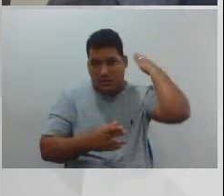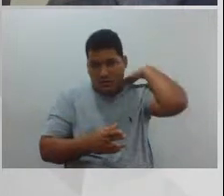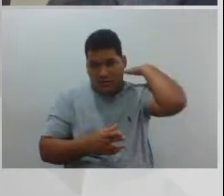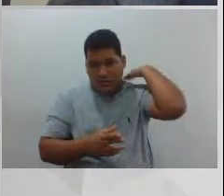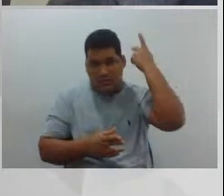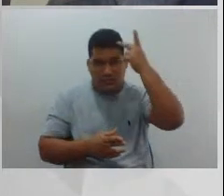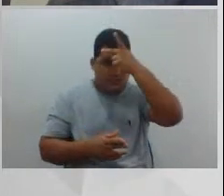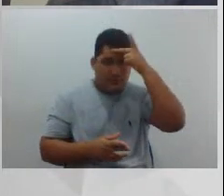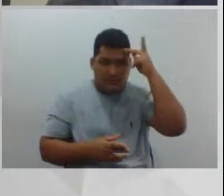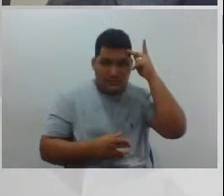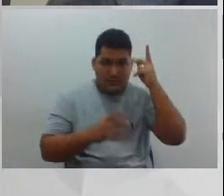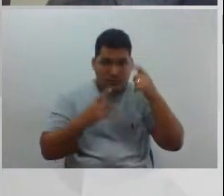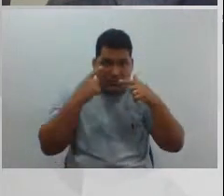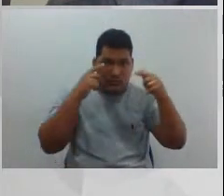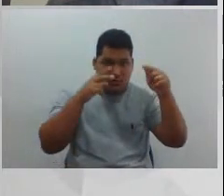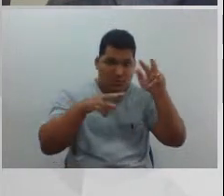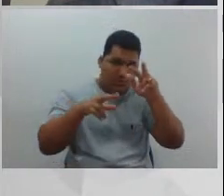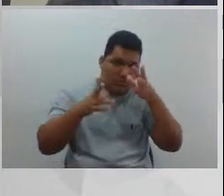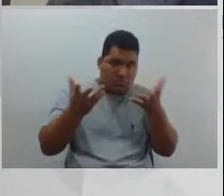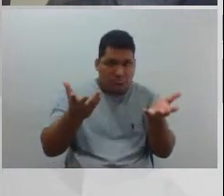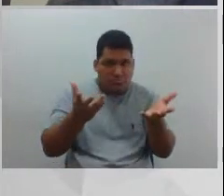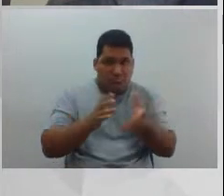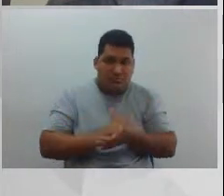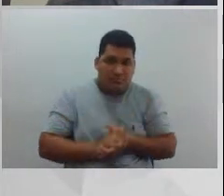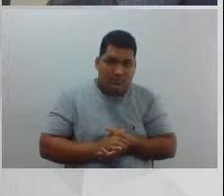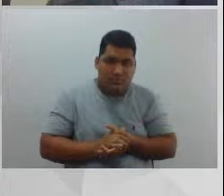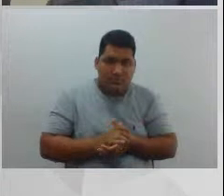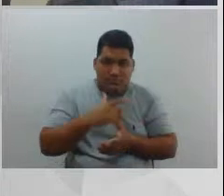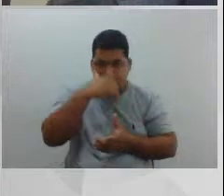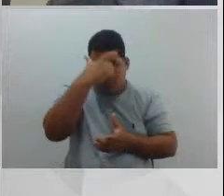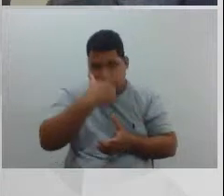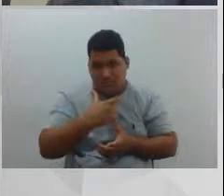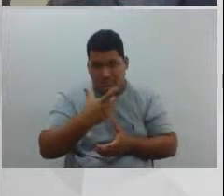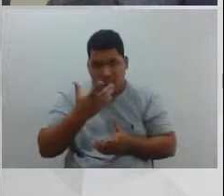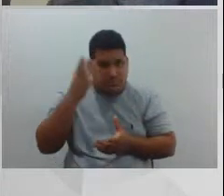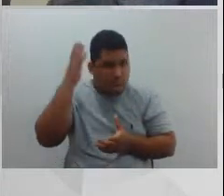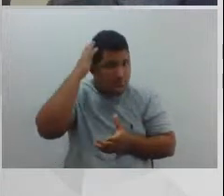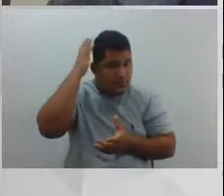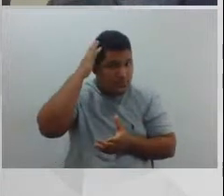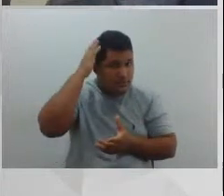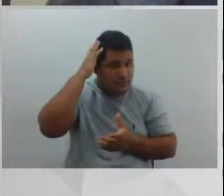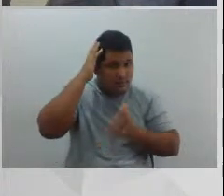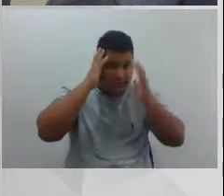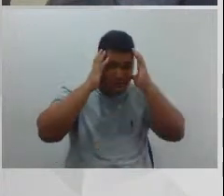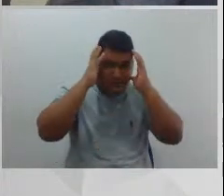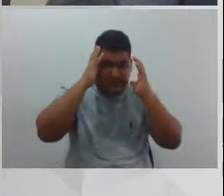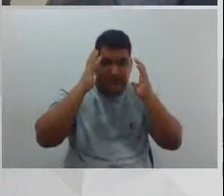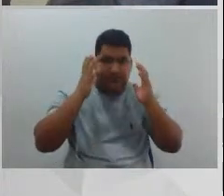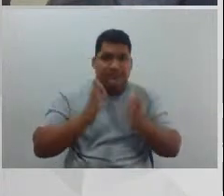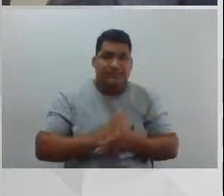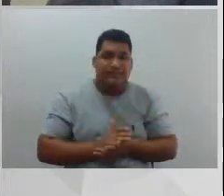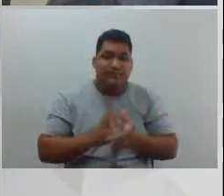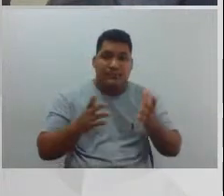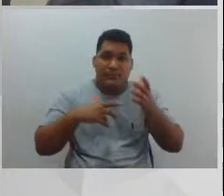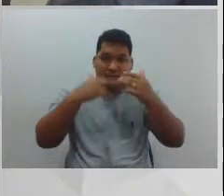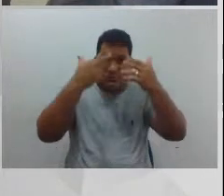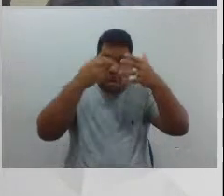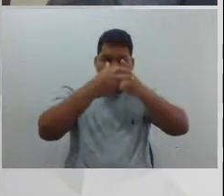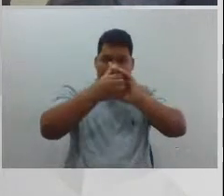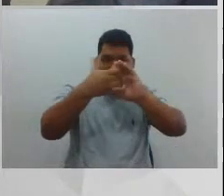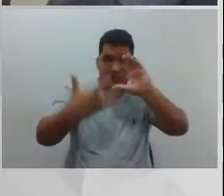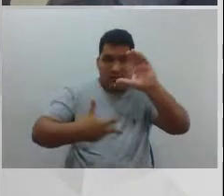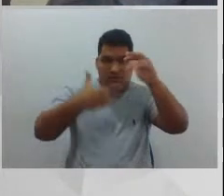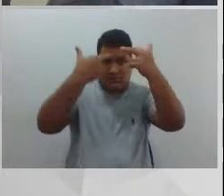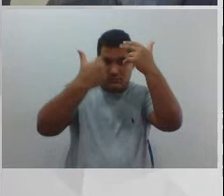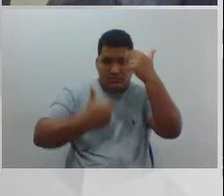e aqui algo parecido com o contorno, da cabeça. Então, essas são as características importantes